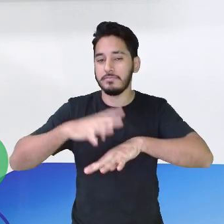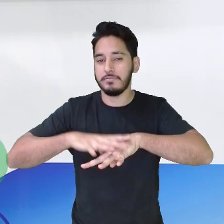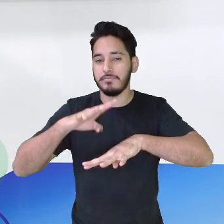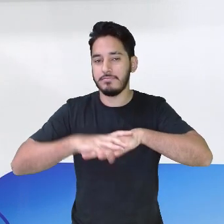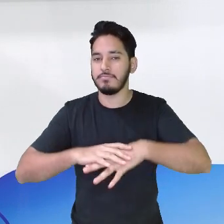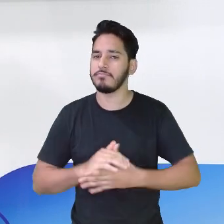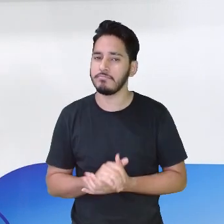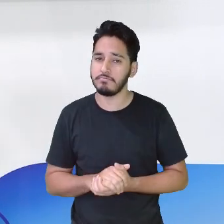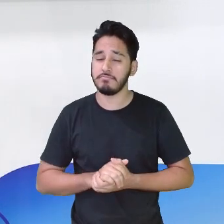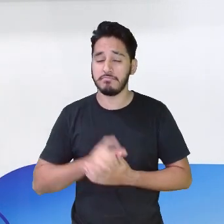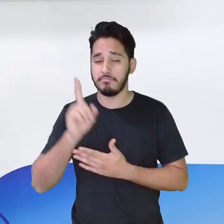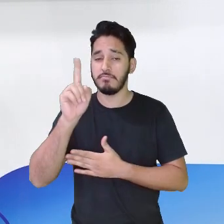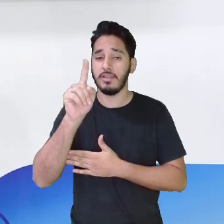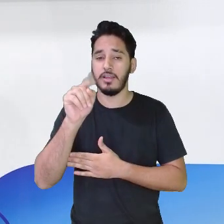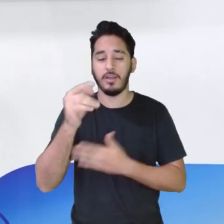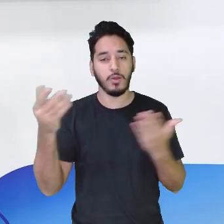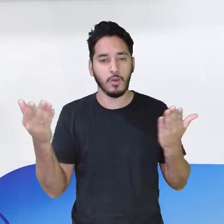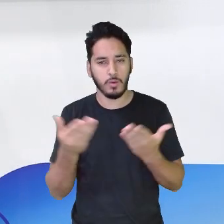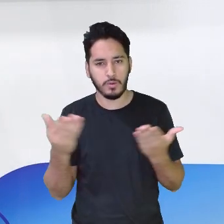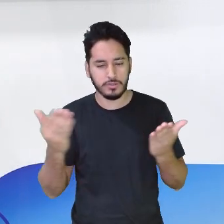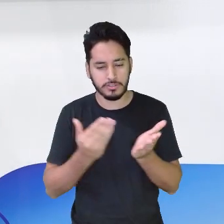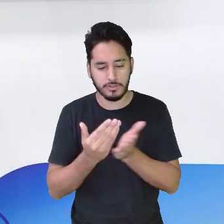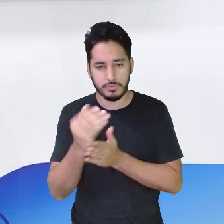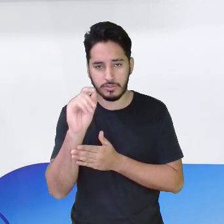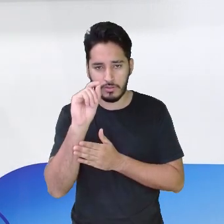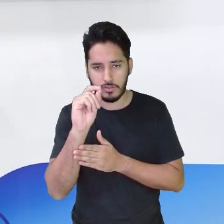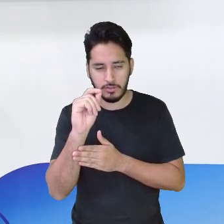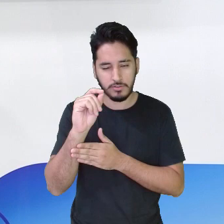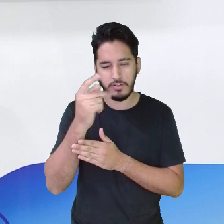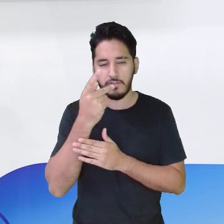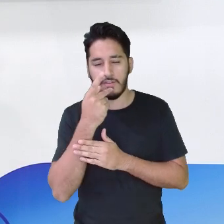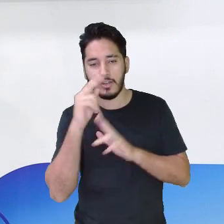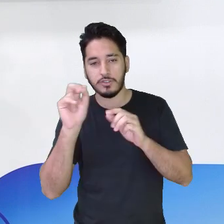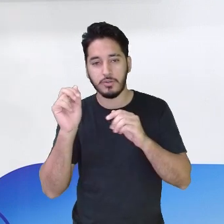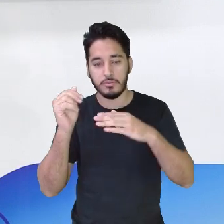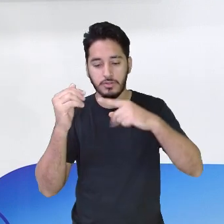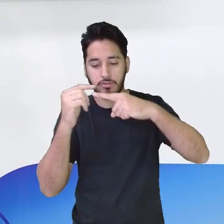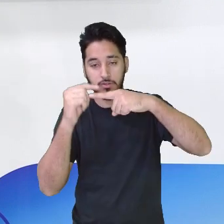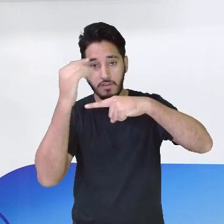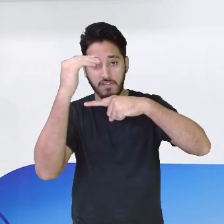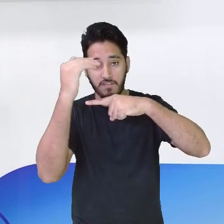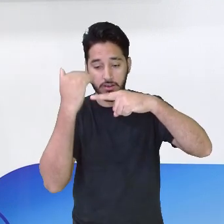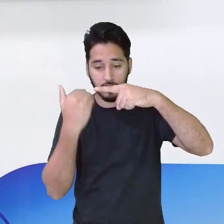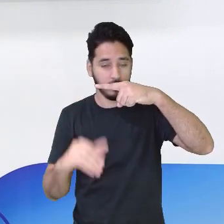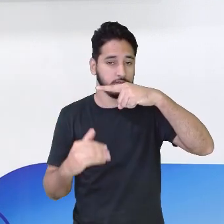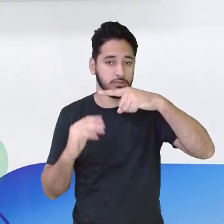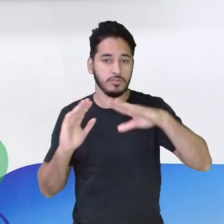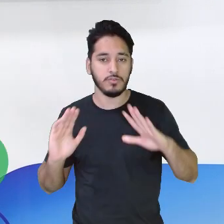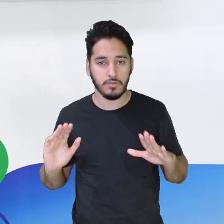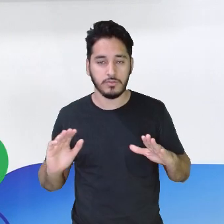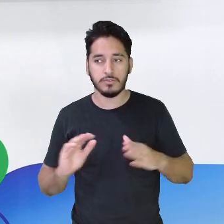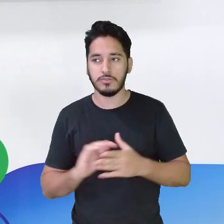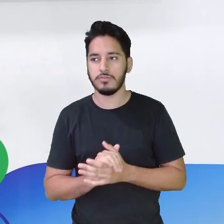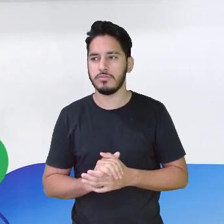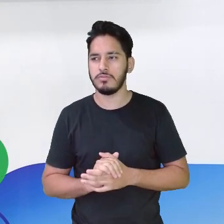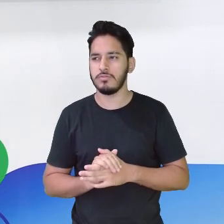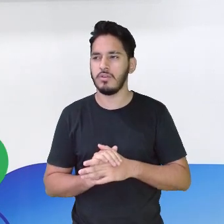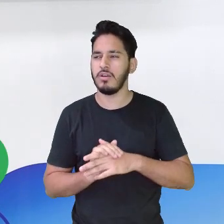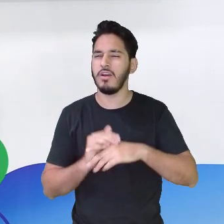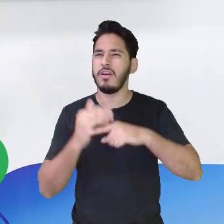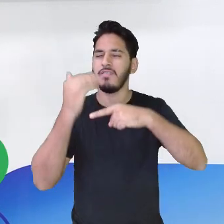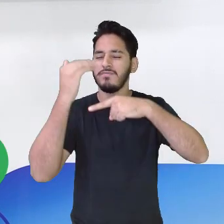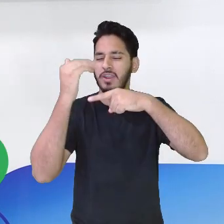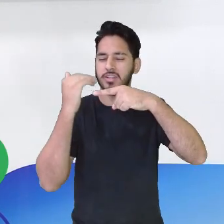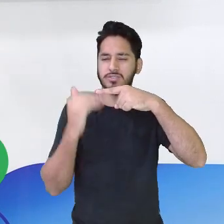matemática. Hoje a gente vai conversar um pouco sobre frações equivalentes. Frações